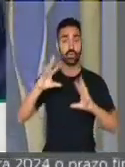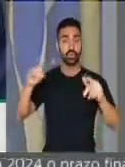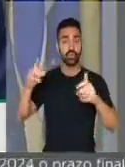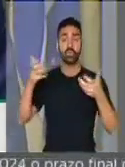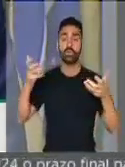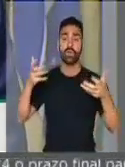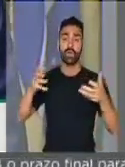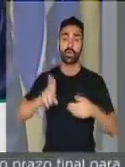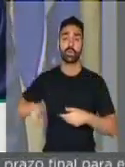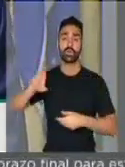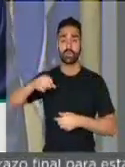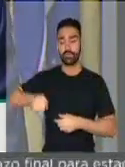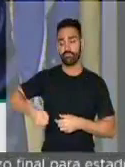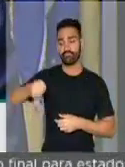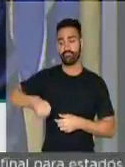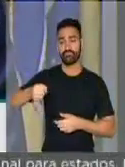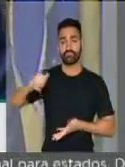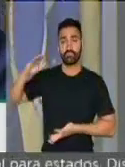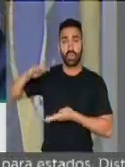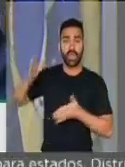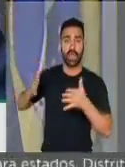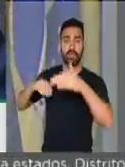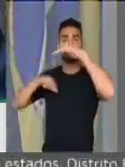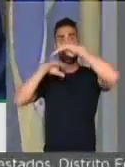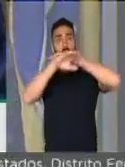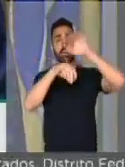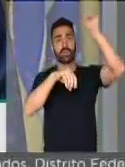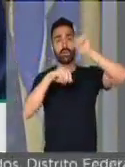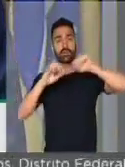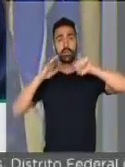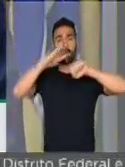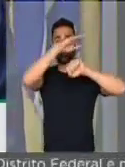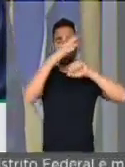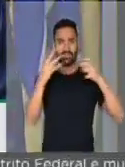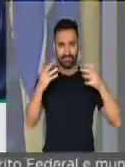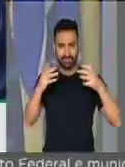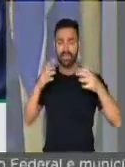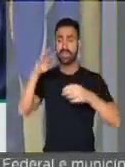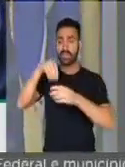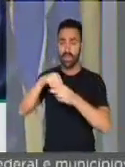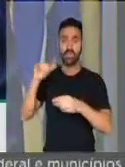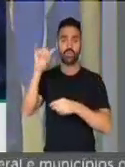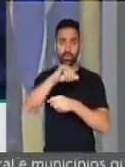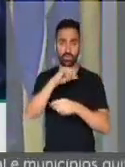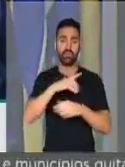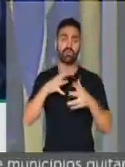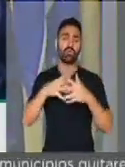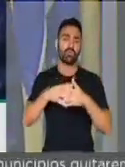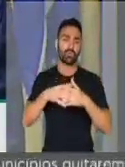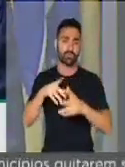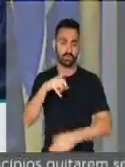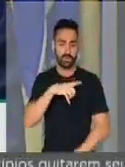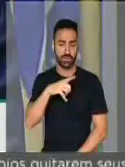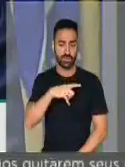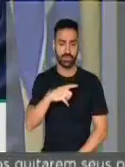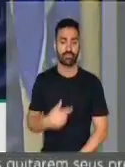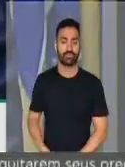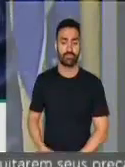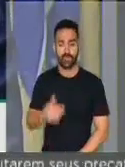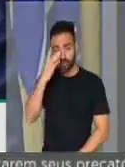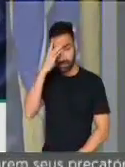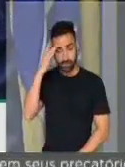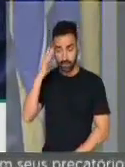com bagagem de mão. Todo voo agora tem um tumulto. Os lobistas cumpriram o seu